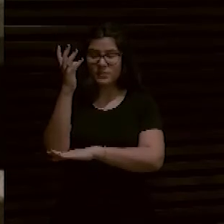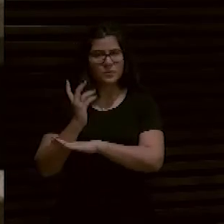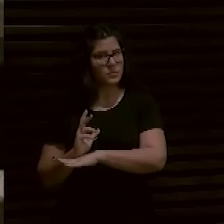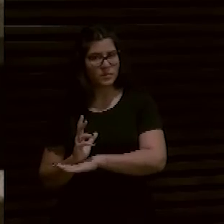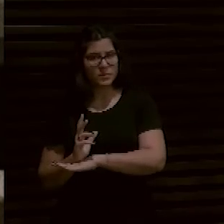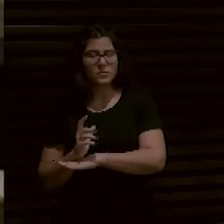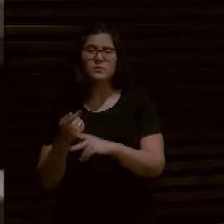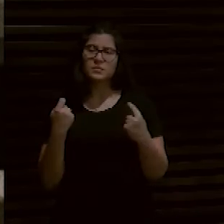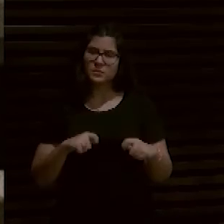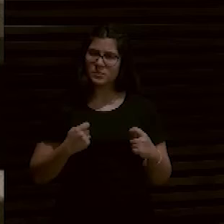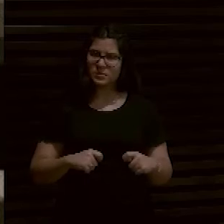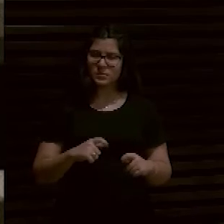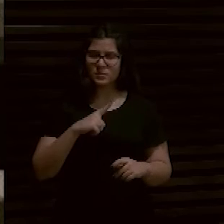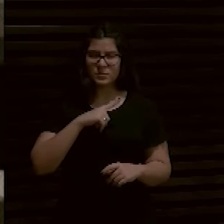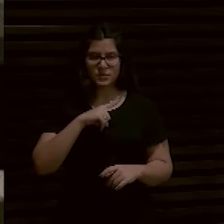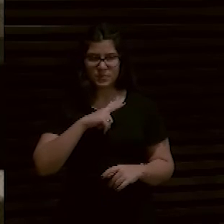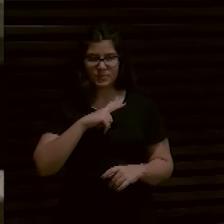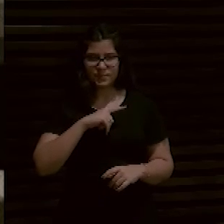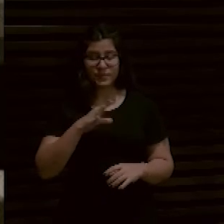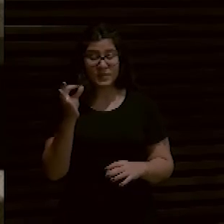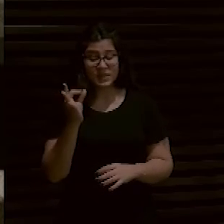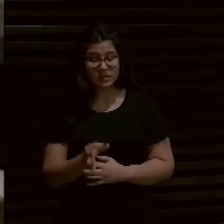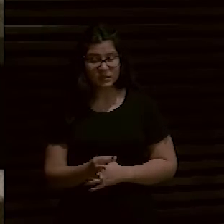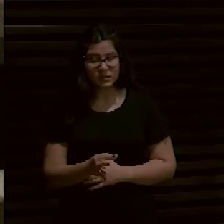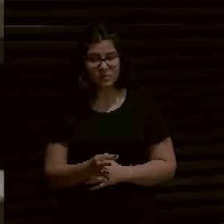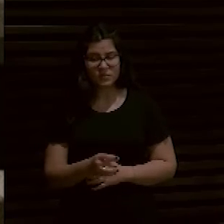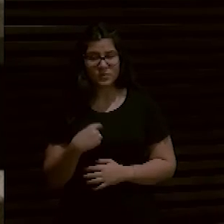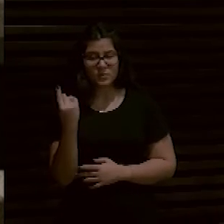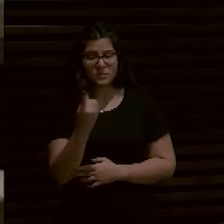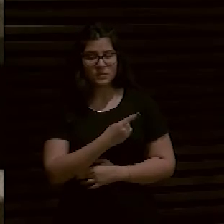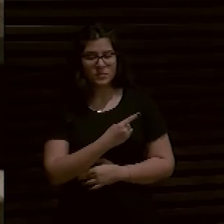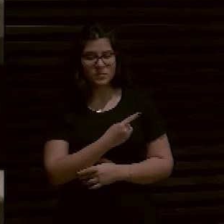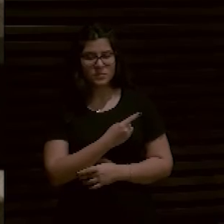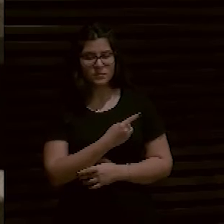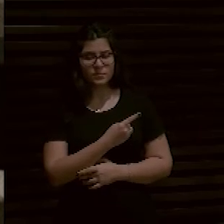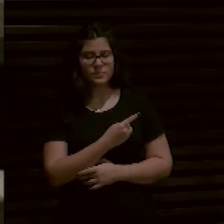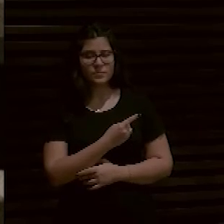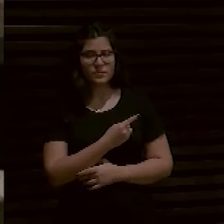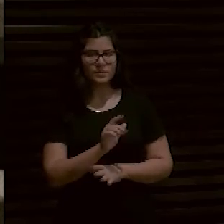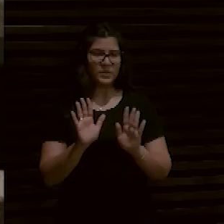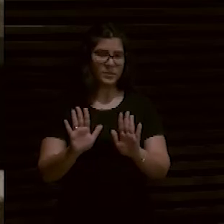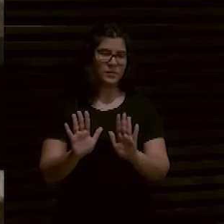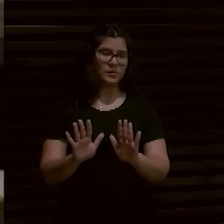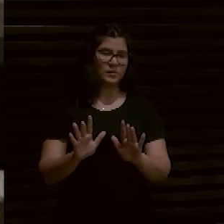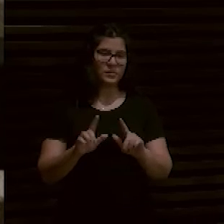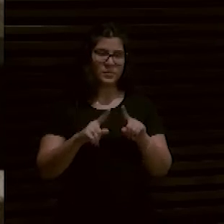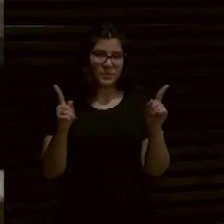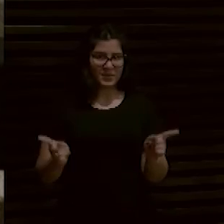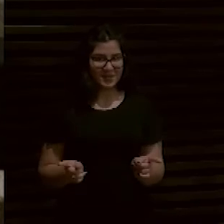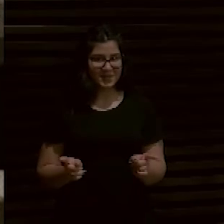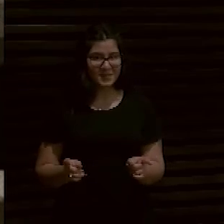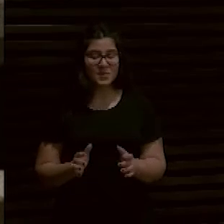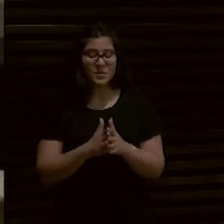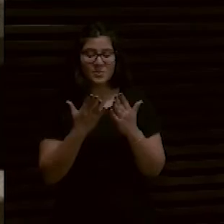passar. É certo que, fazendo um parênteses aqui, o livro do profeta